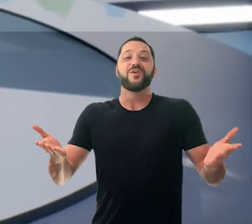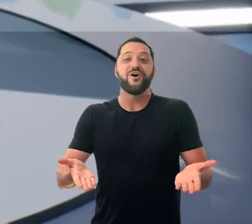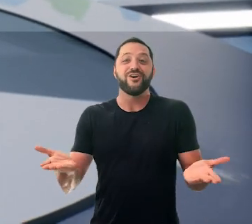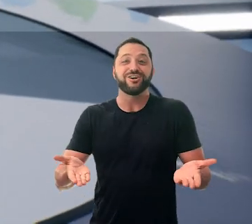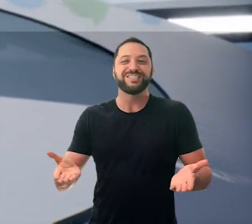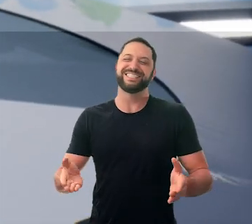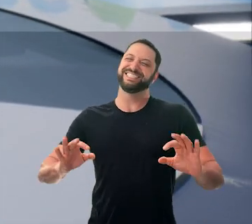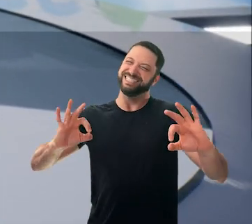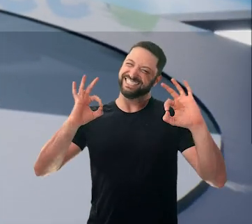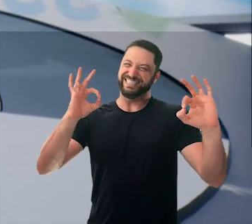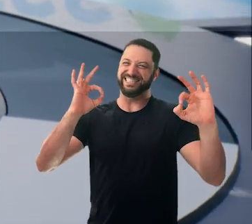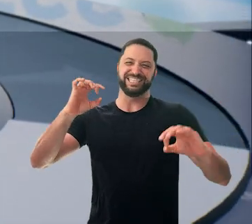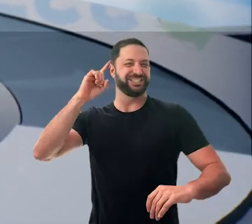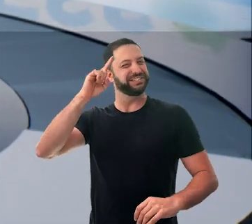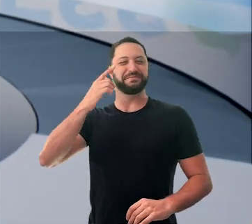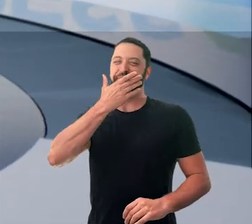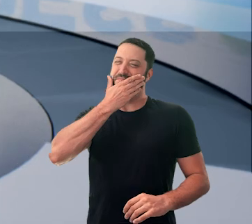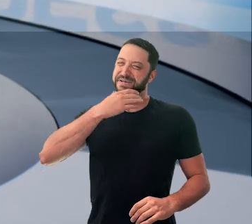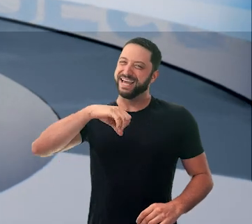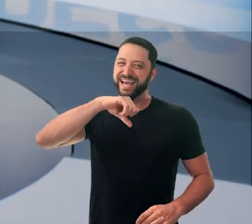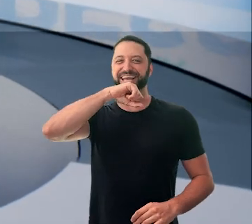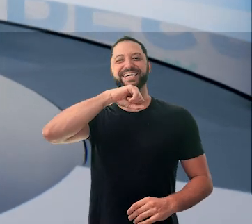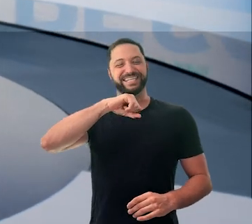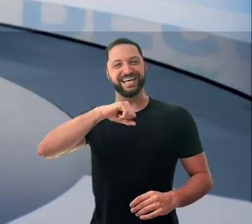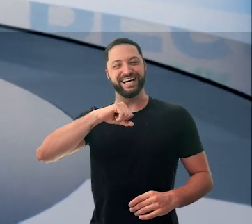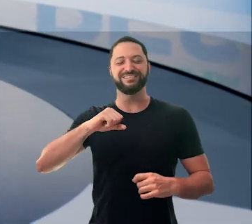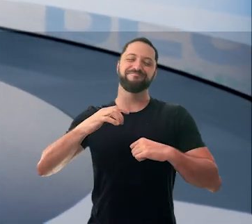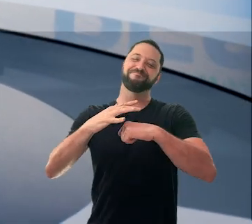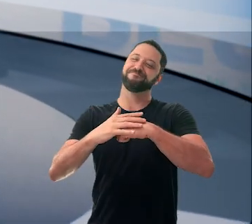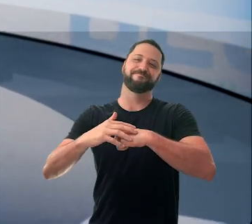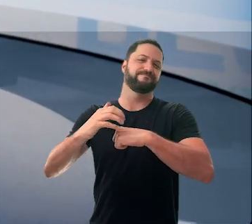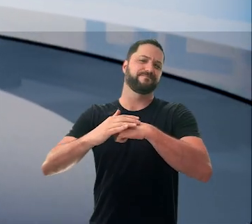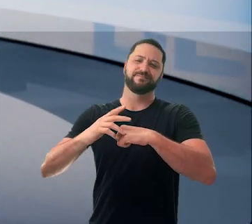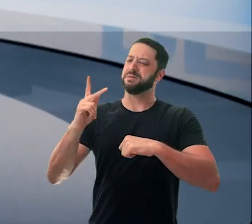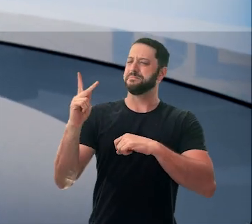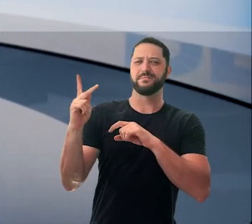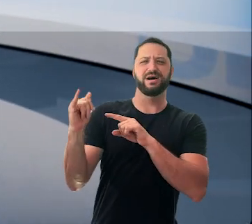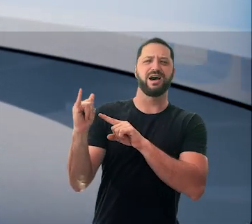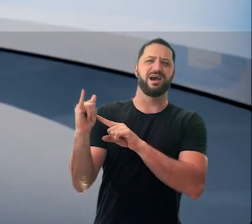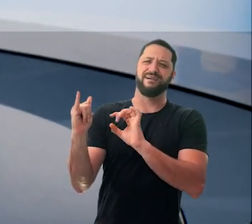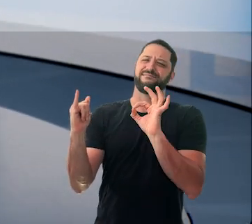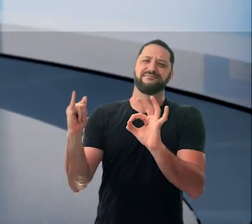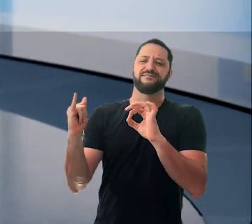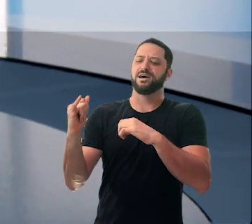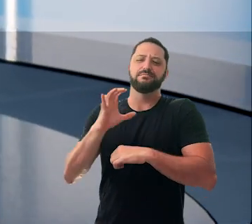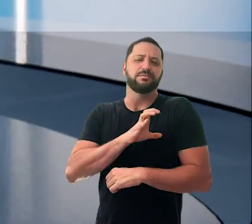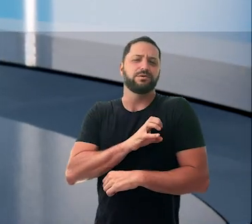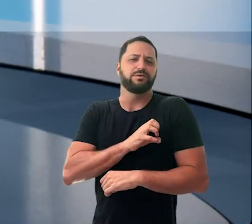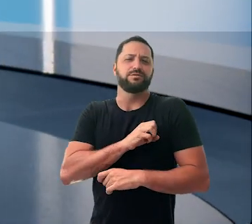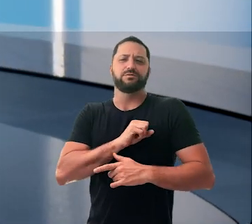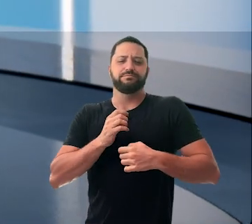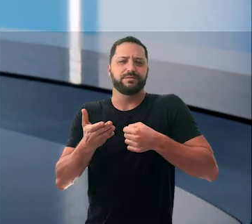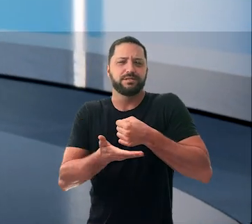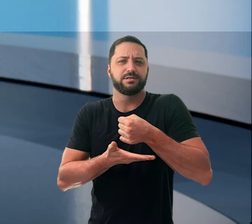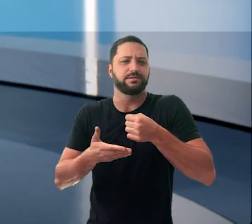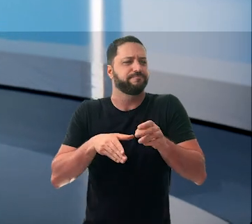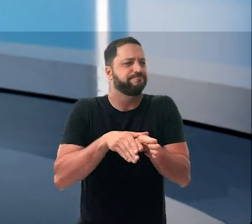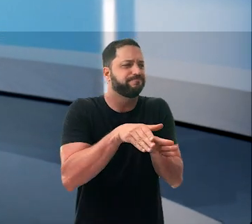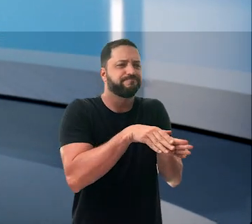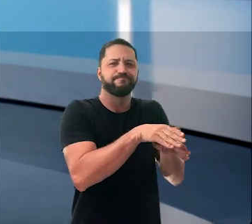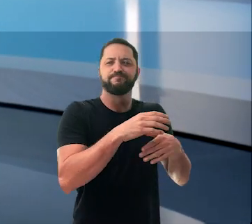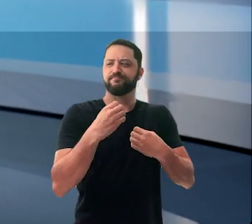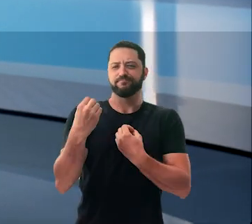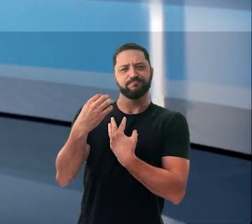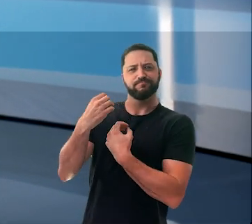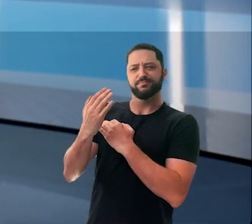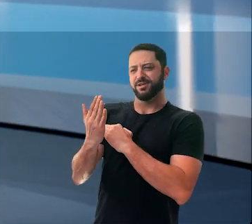Hoje celebramos o Dia dos Pais, uma data dedicada ao carinho para aquele que é o pilar de amor, orientação e o apoio